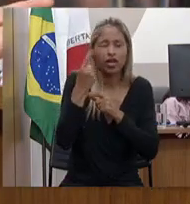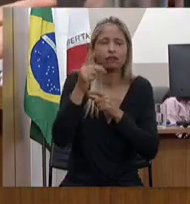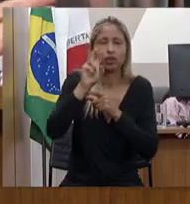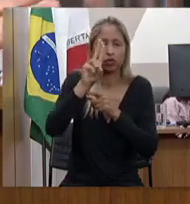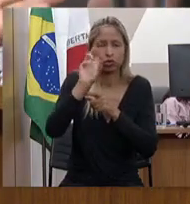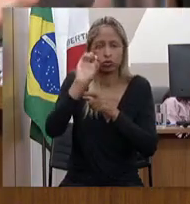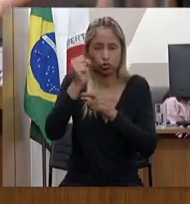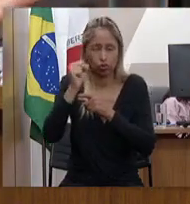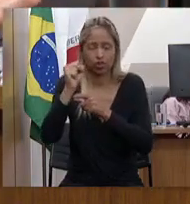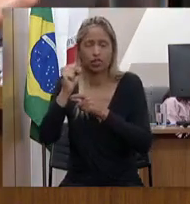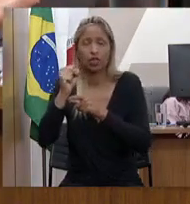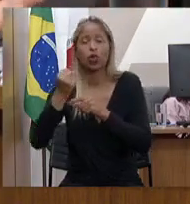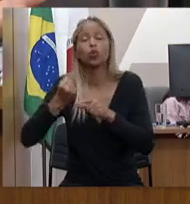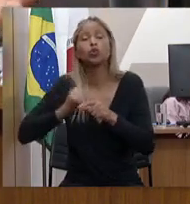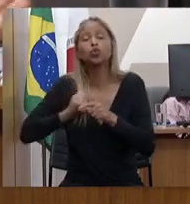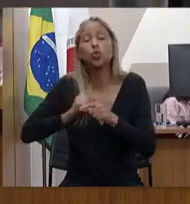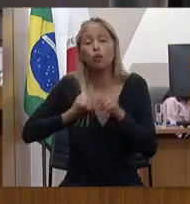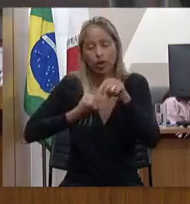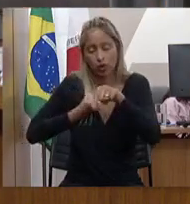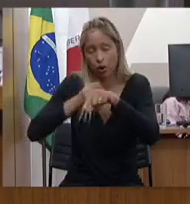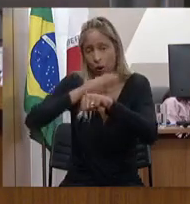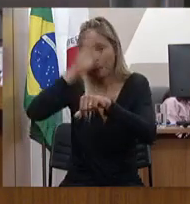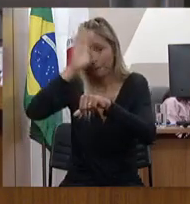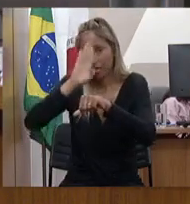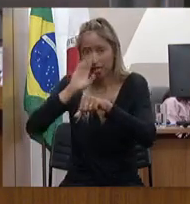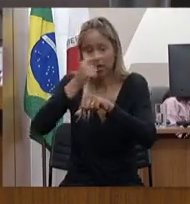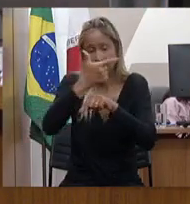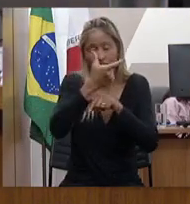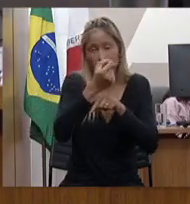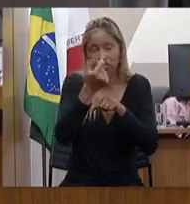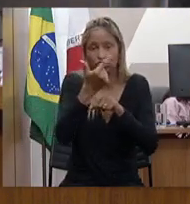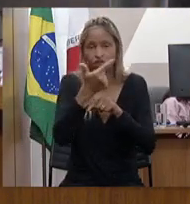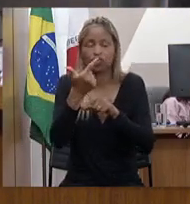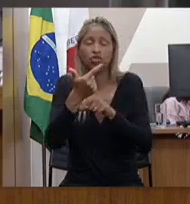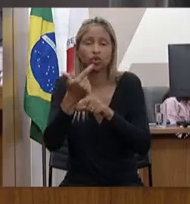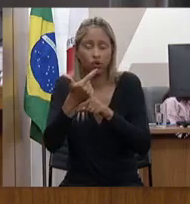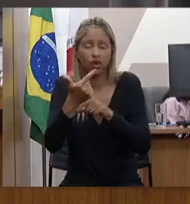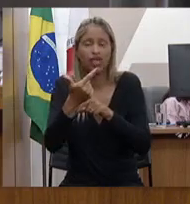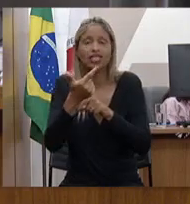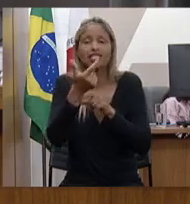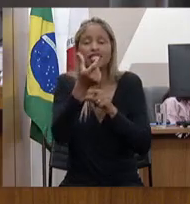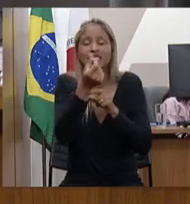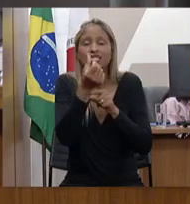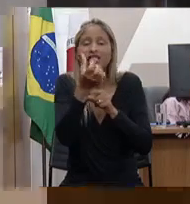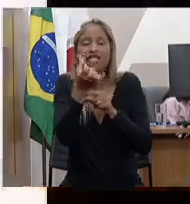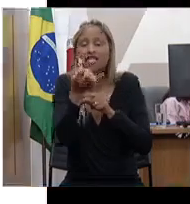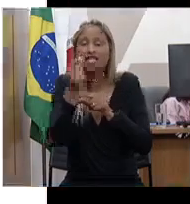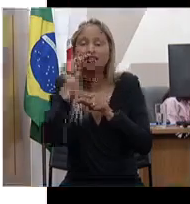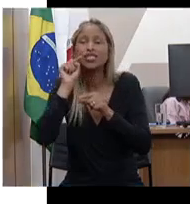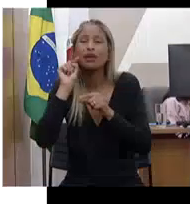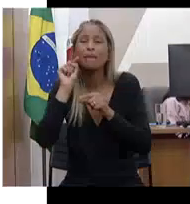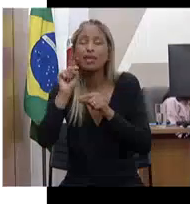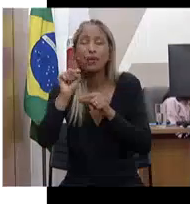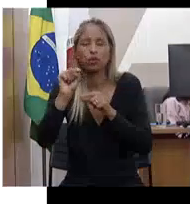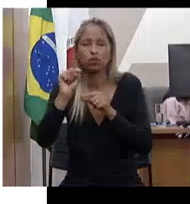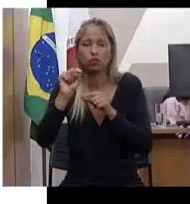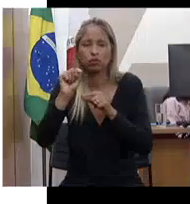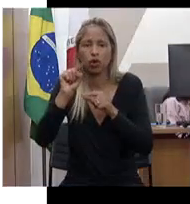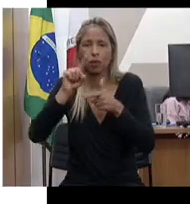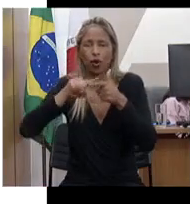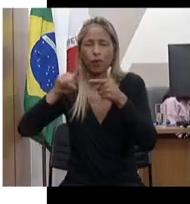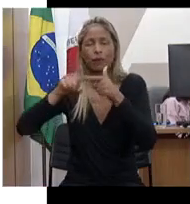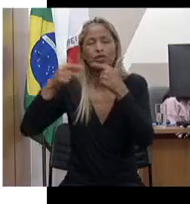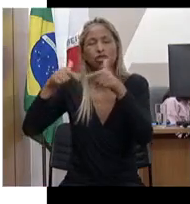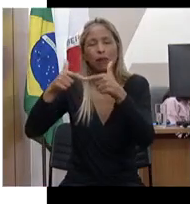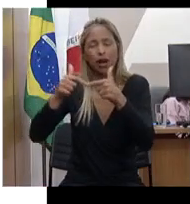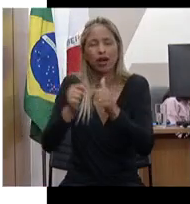saúde o número brasileiro de 2022 é de 600 mil acidentes quando isso no INSS